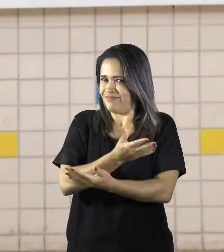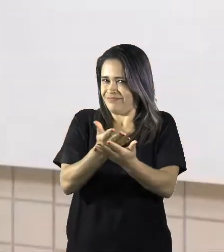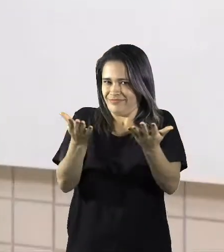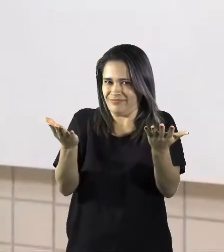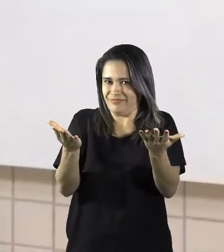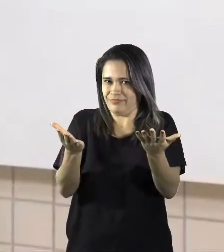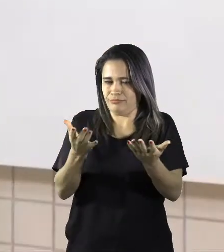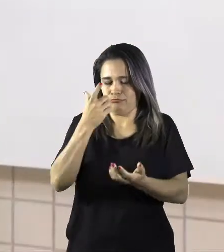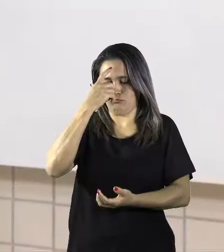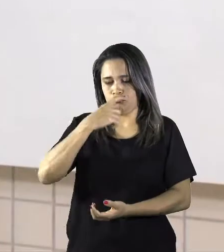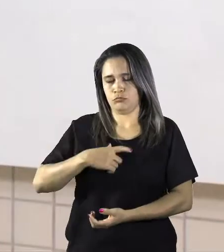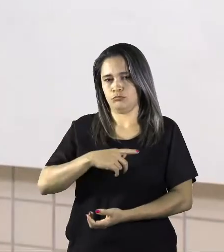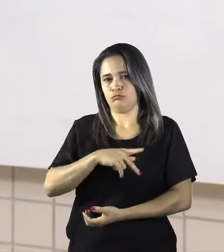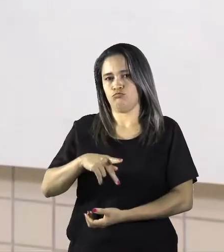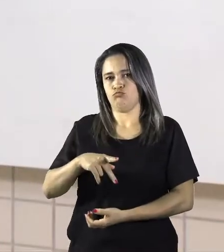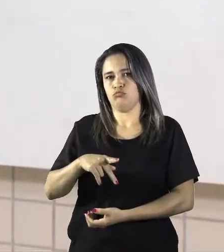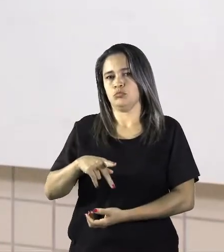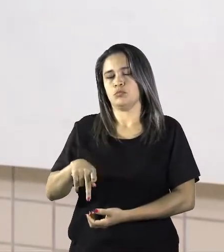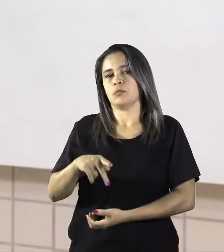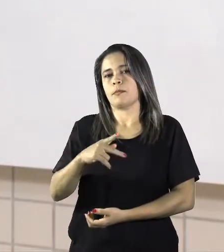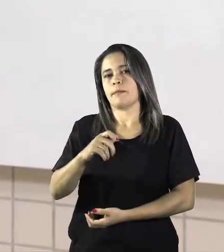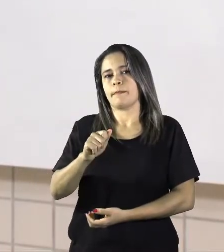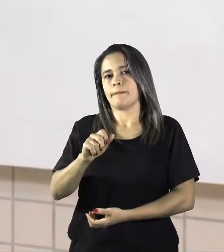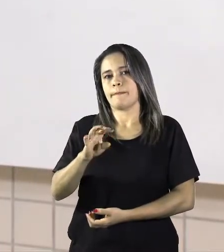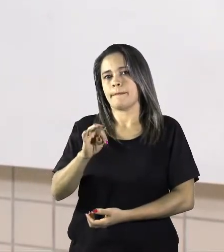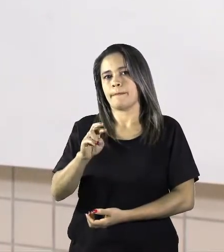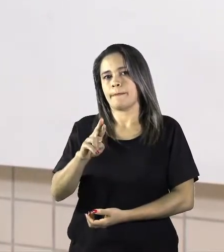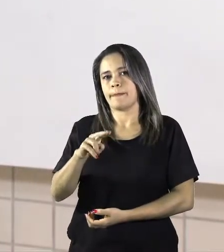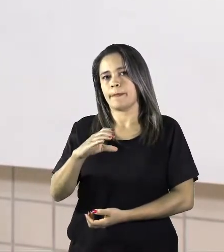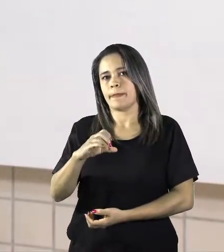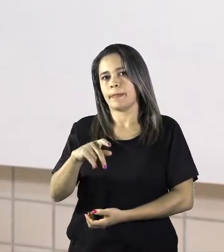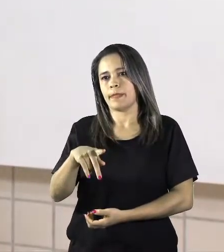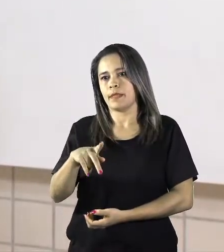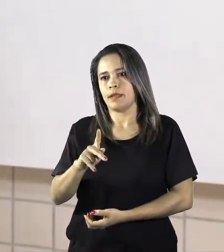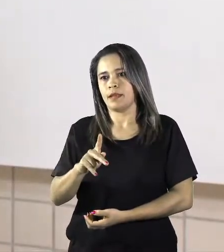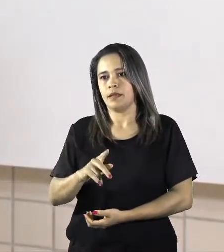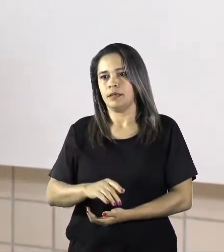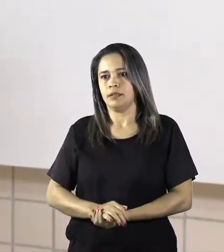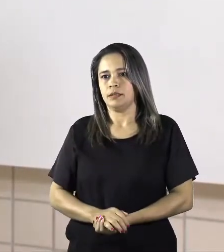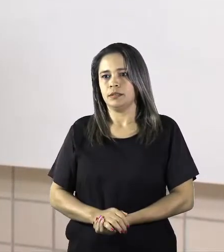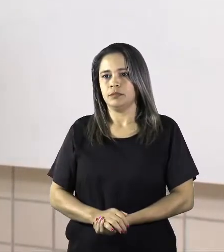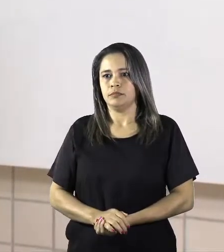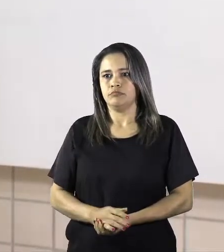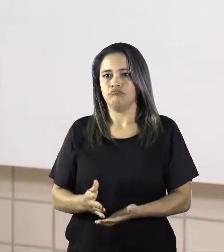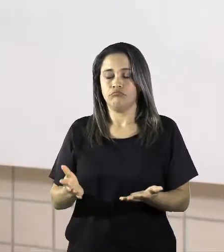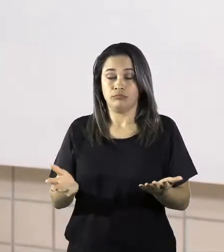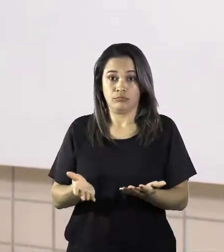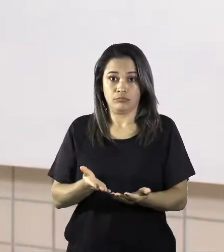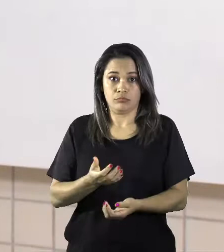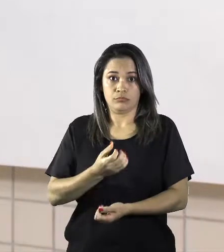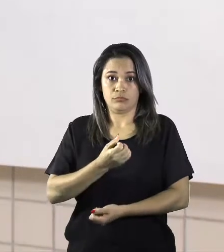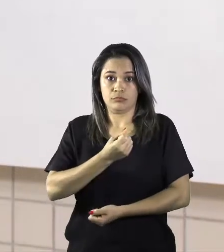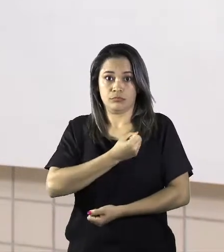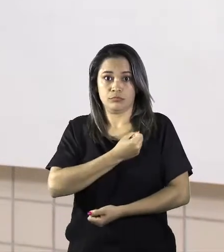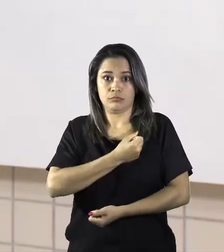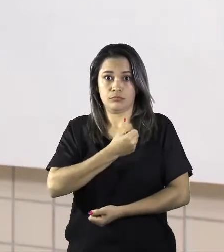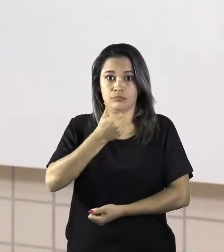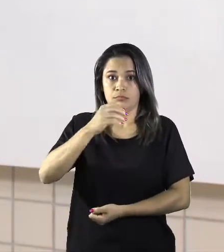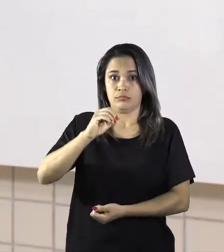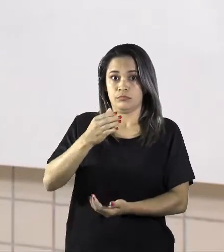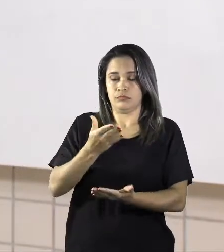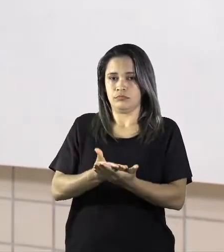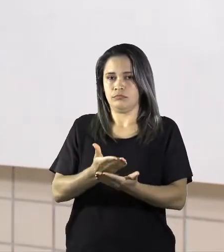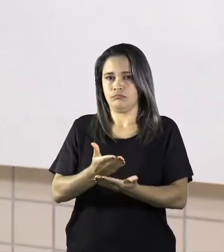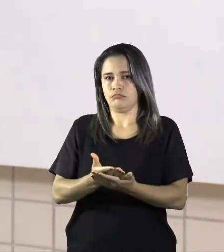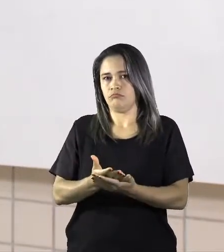vocês? Aqui é o professor Patrick e nós vamos começar a nossa 10ª aula do componente